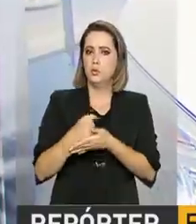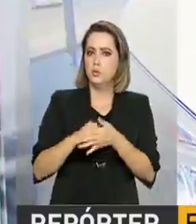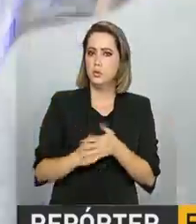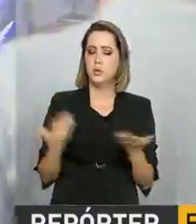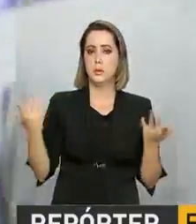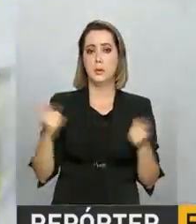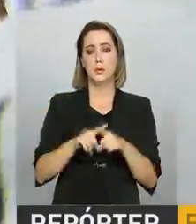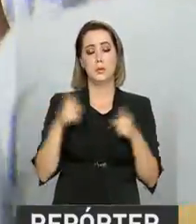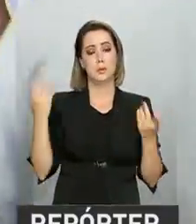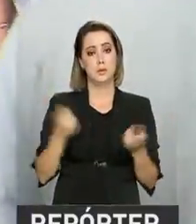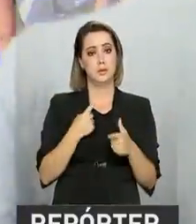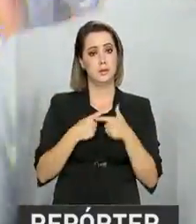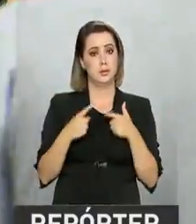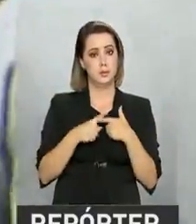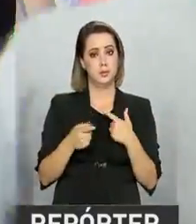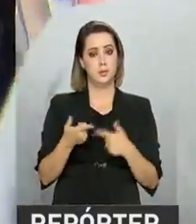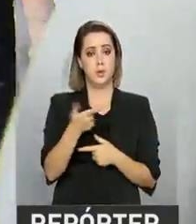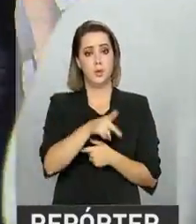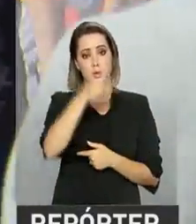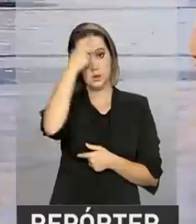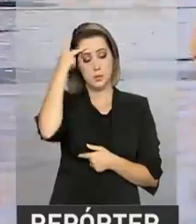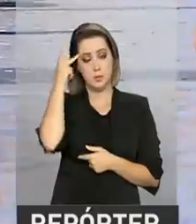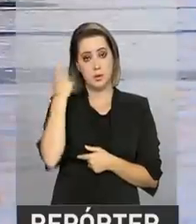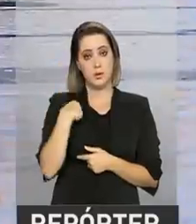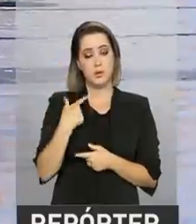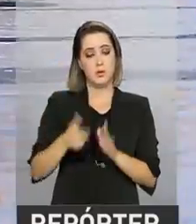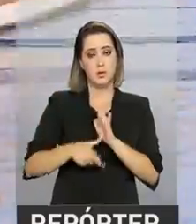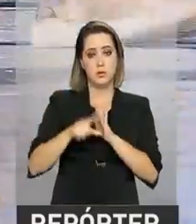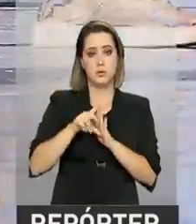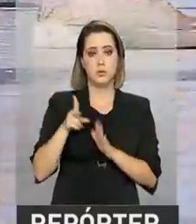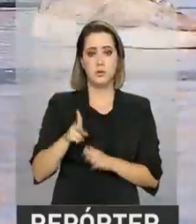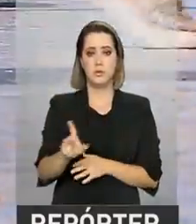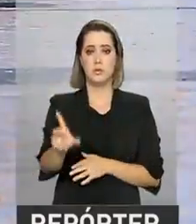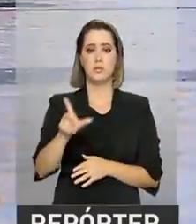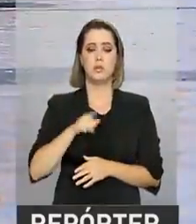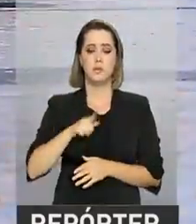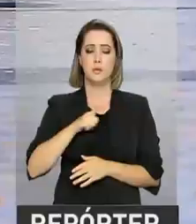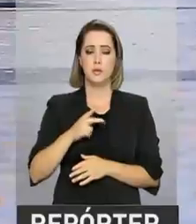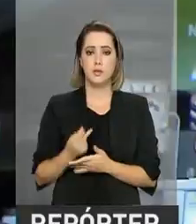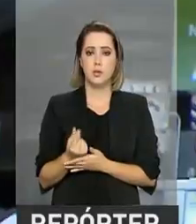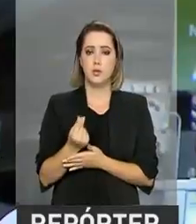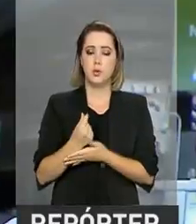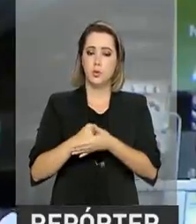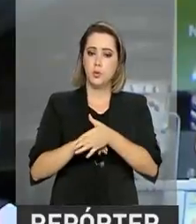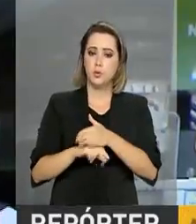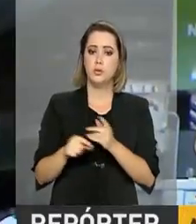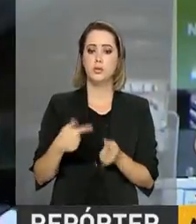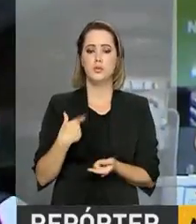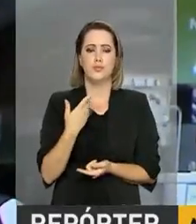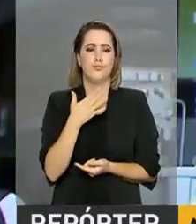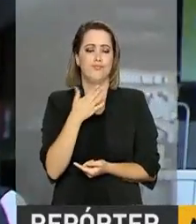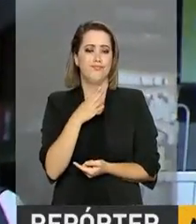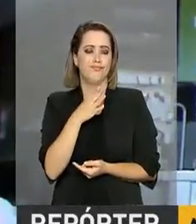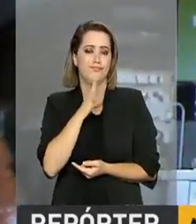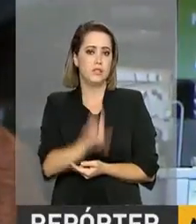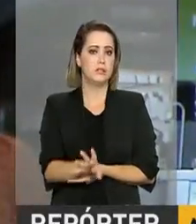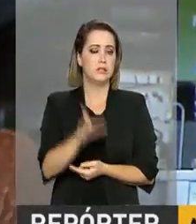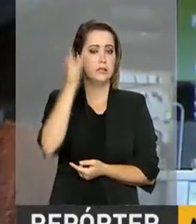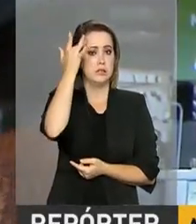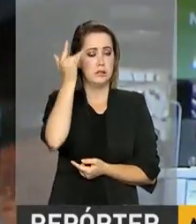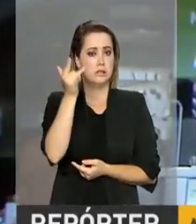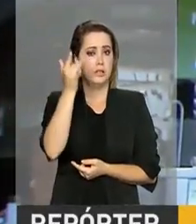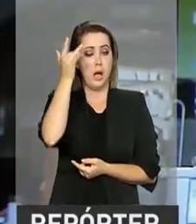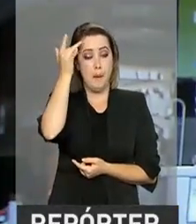dando para guardar outros mais prevenidos sempre tem uma reserva na poupança a gente não sabe o dia de amanhã né